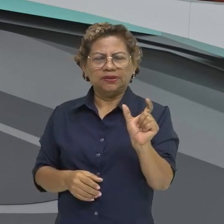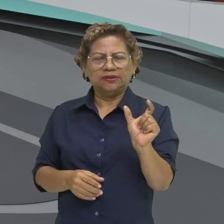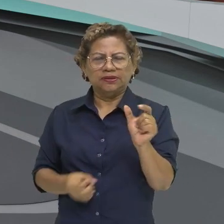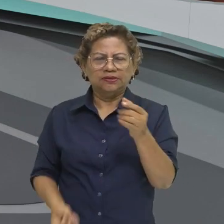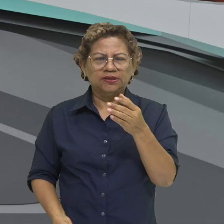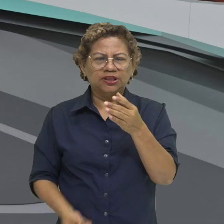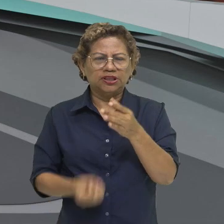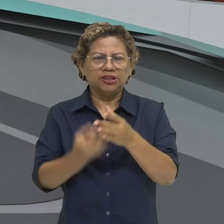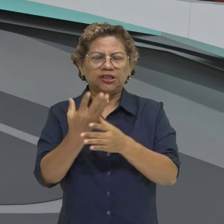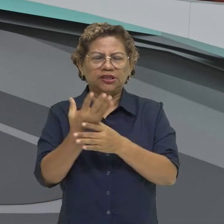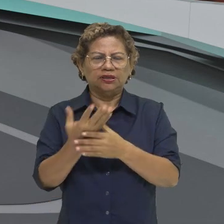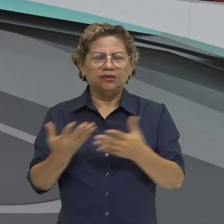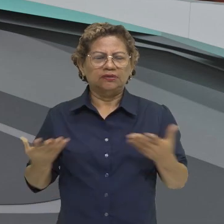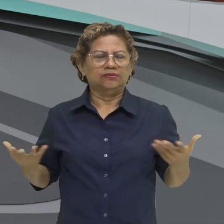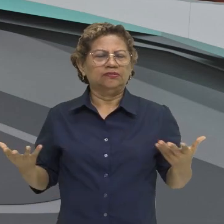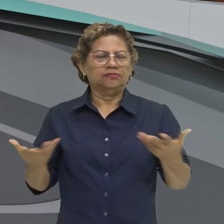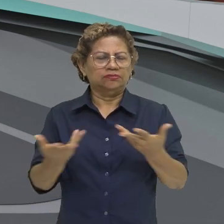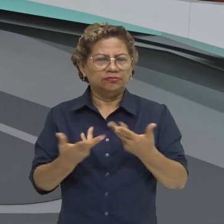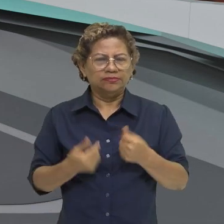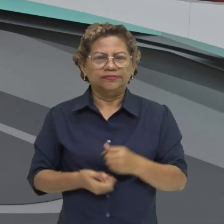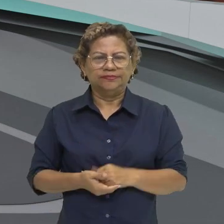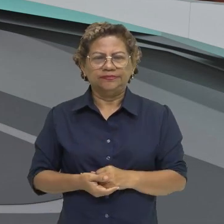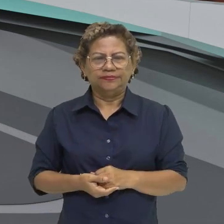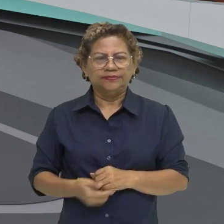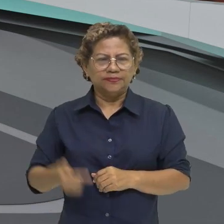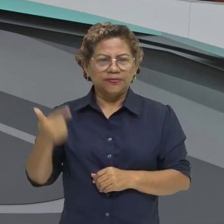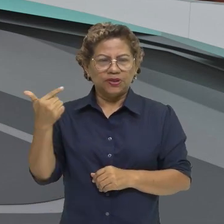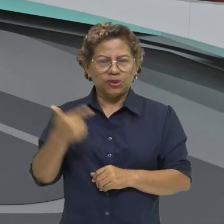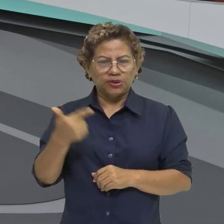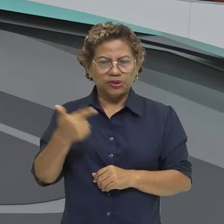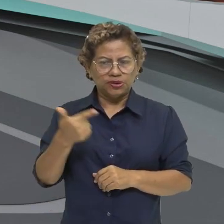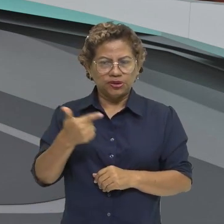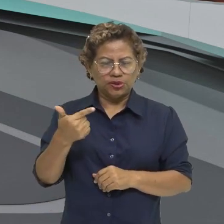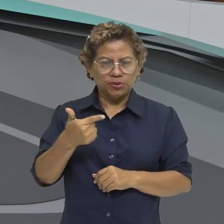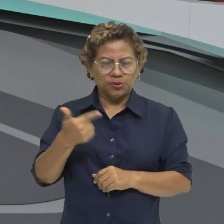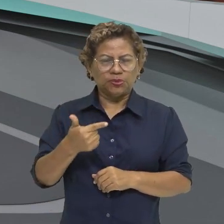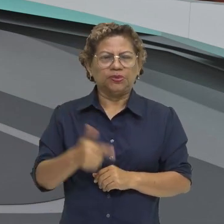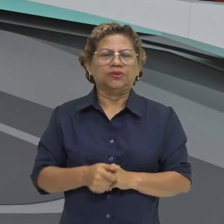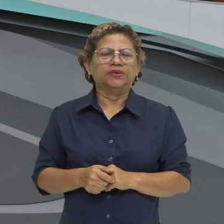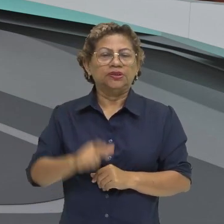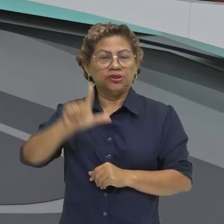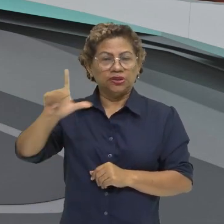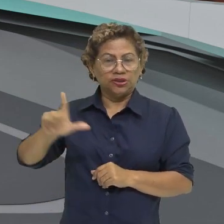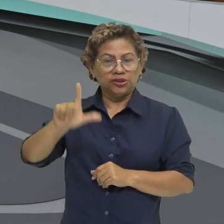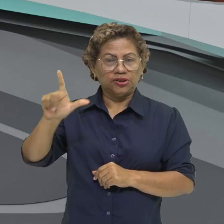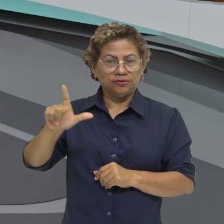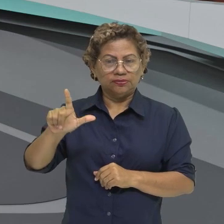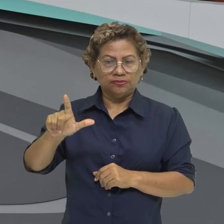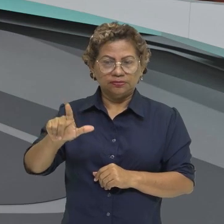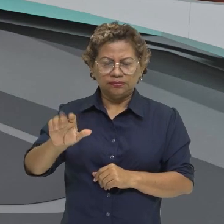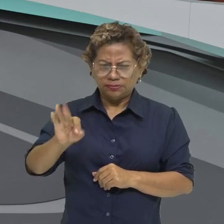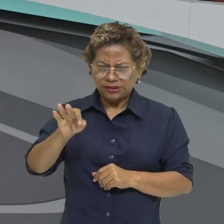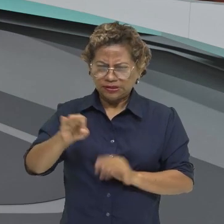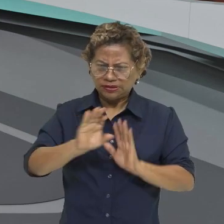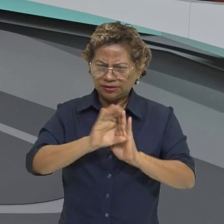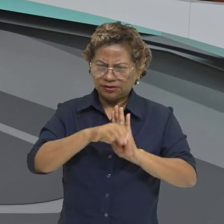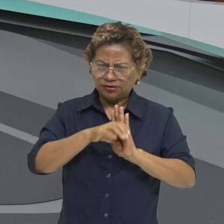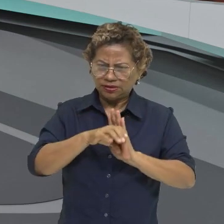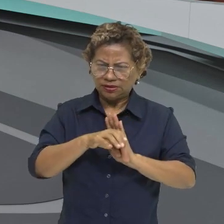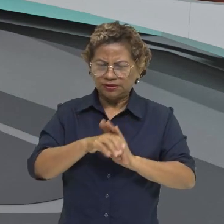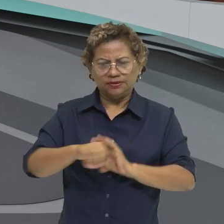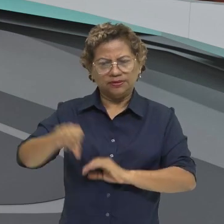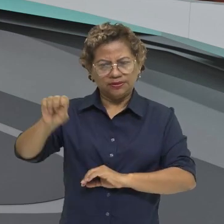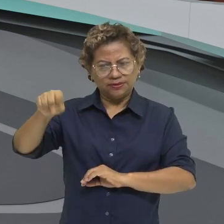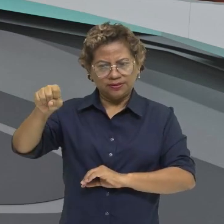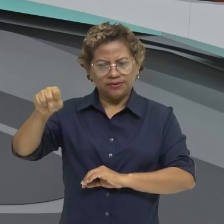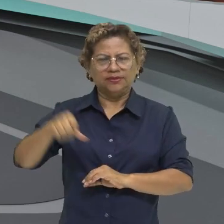formando um todo. Um segundo conceito, uma segunda definição de literatura, está correto esse conceito? Sim, está correto. Professora,